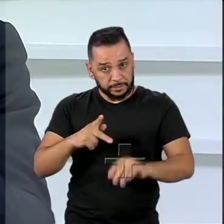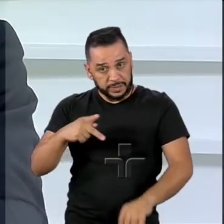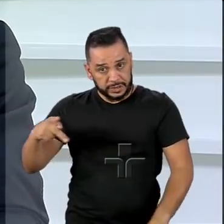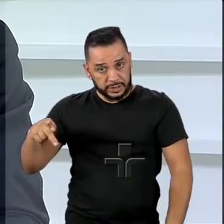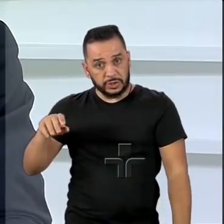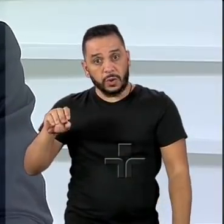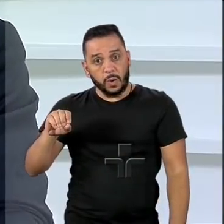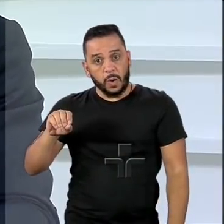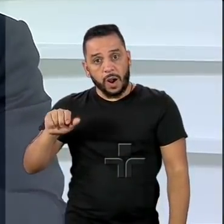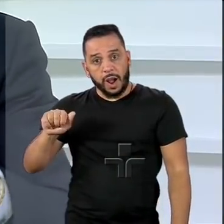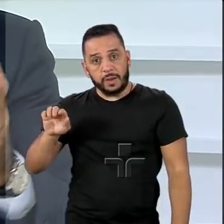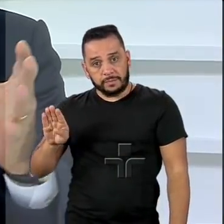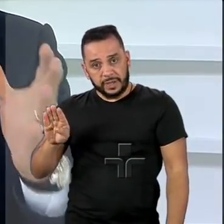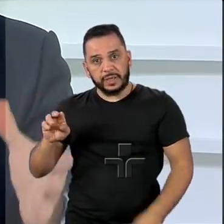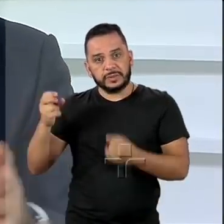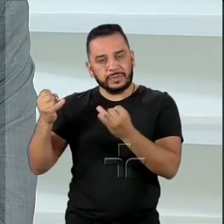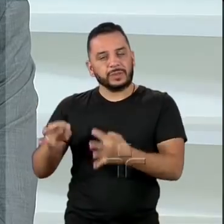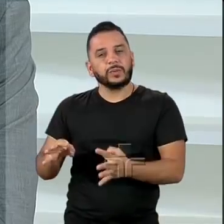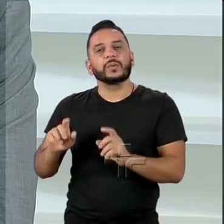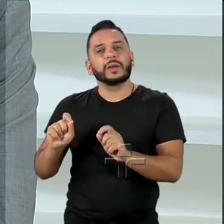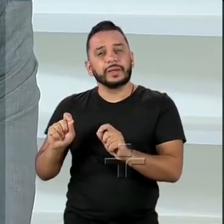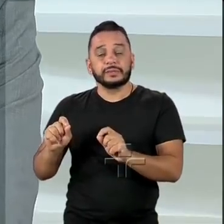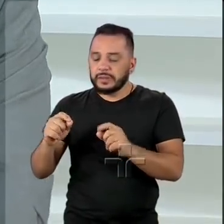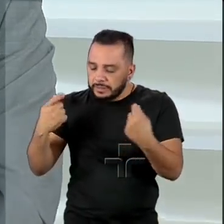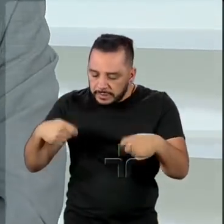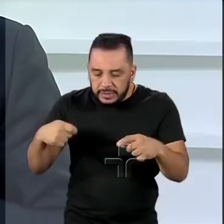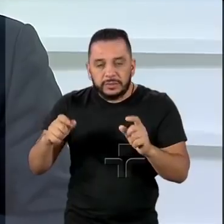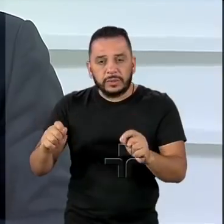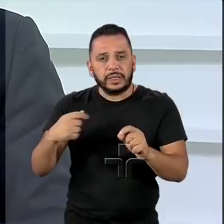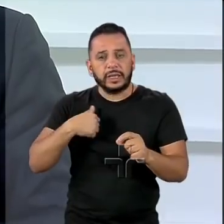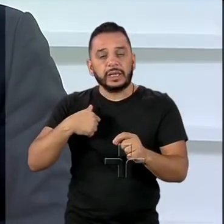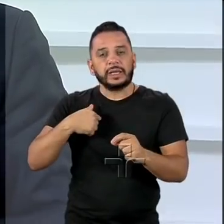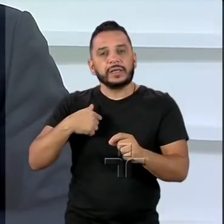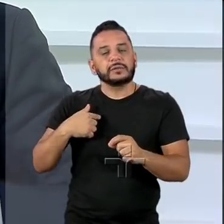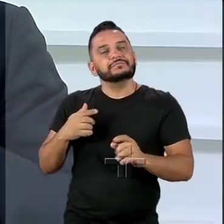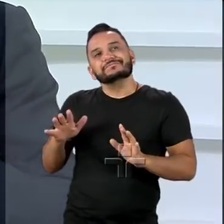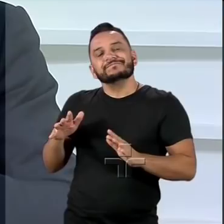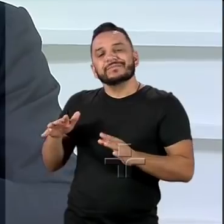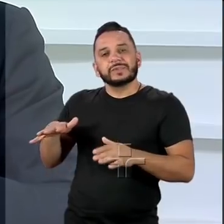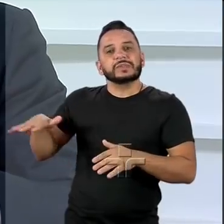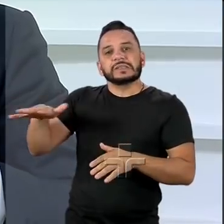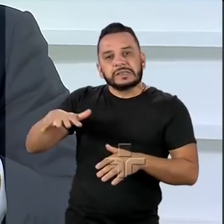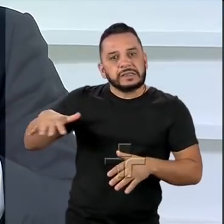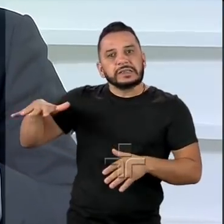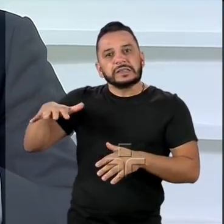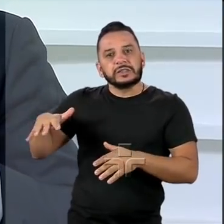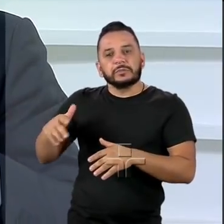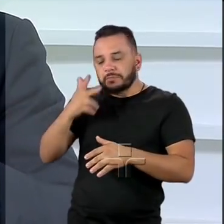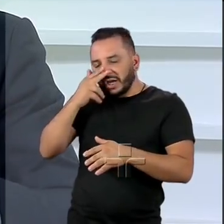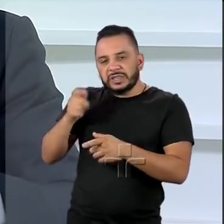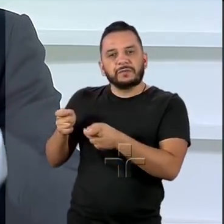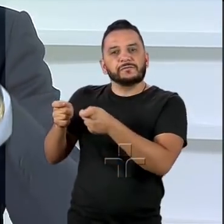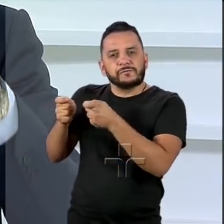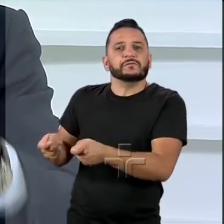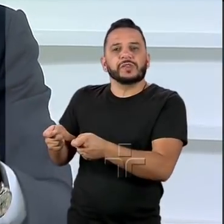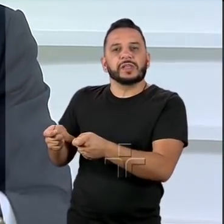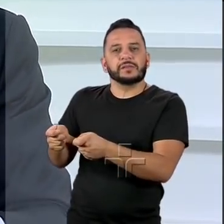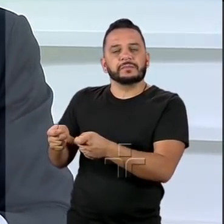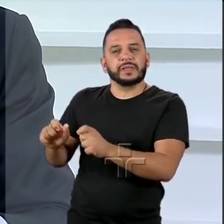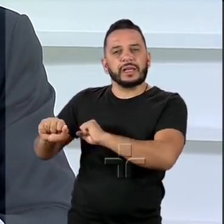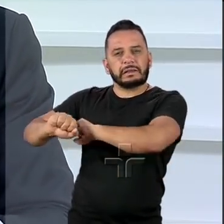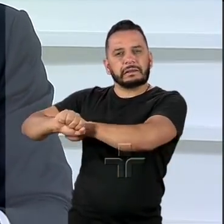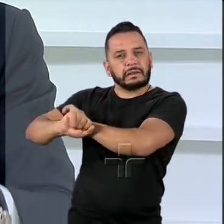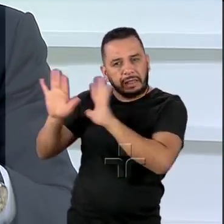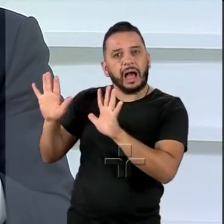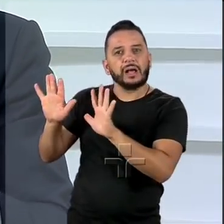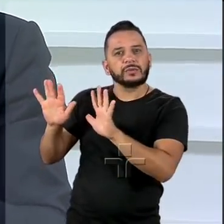de estabilidade. Quer dizer, a estabilidade da jurisprudência deve vir nesse sentido, ou seja, afirmar uma posição para